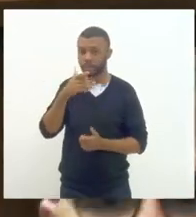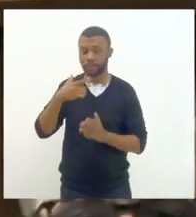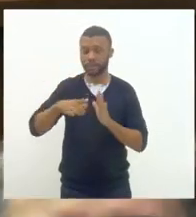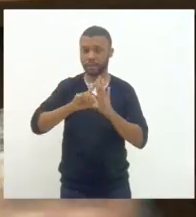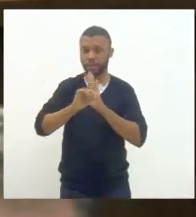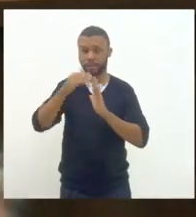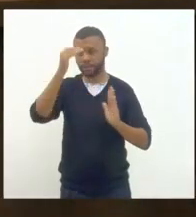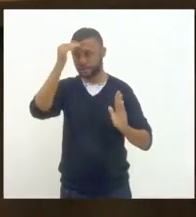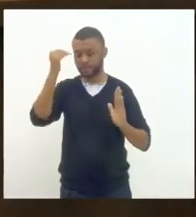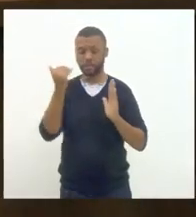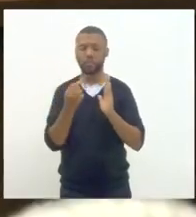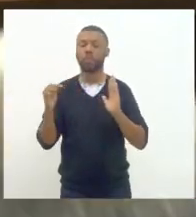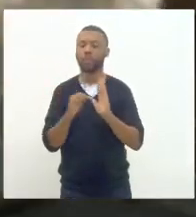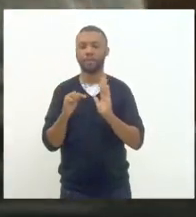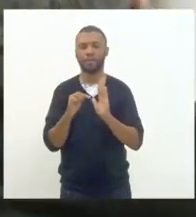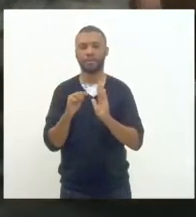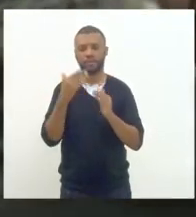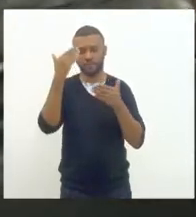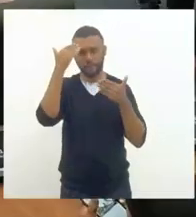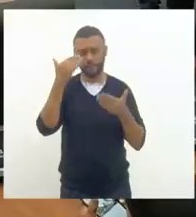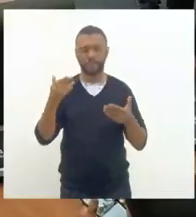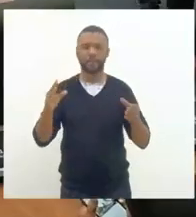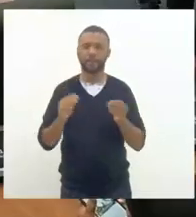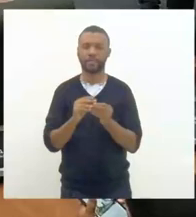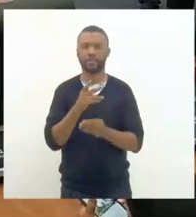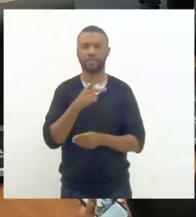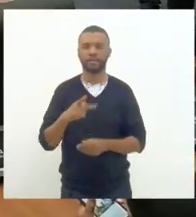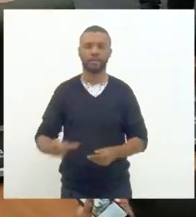legislação. Obrigado, presidente.